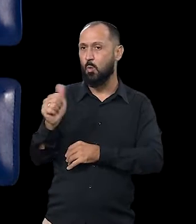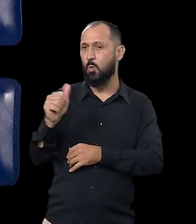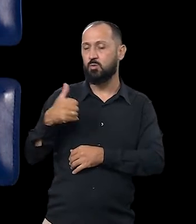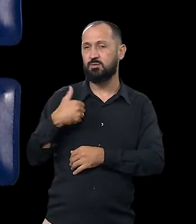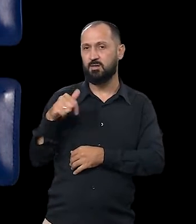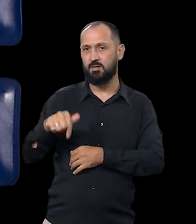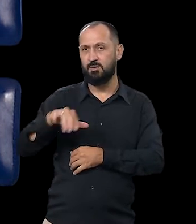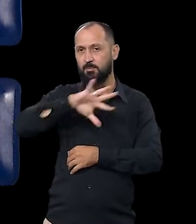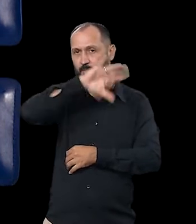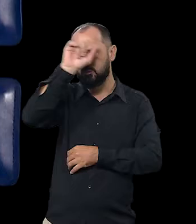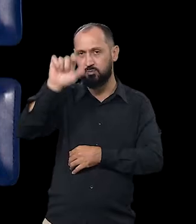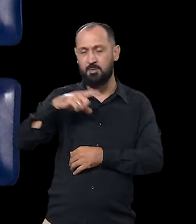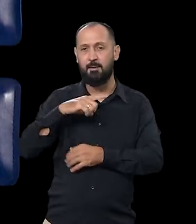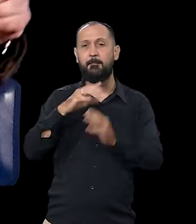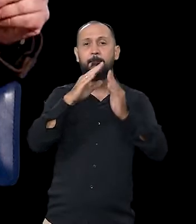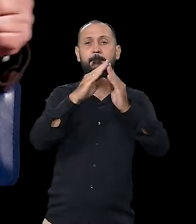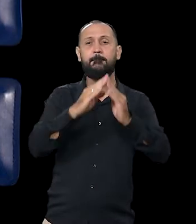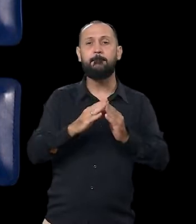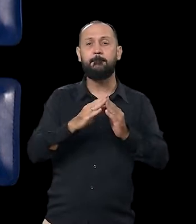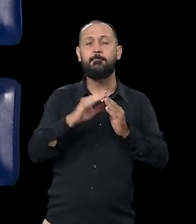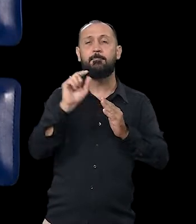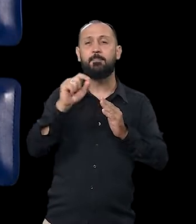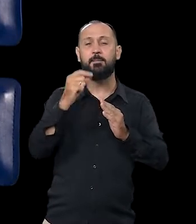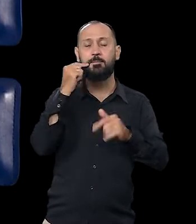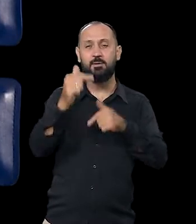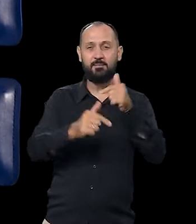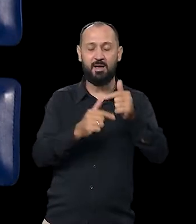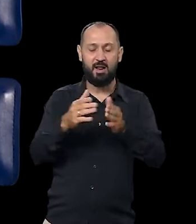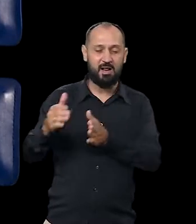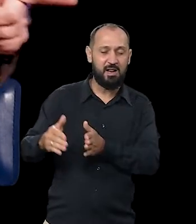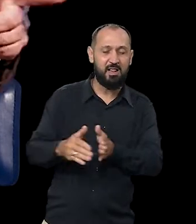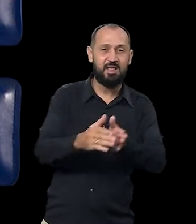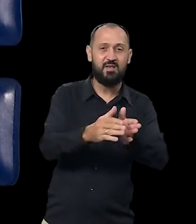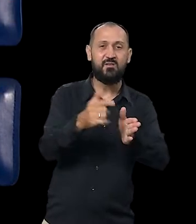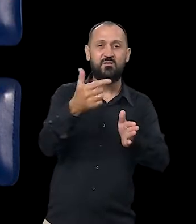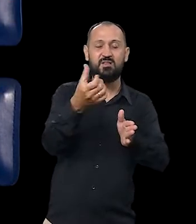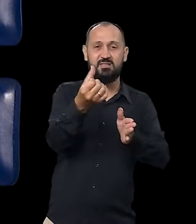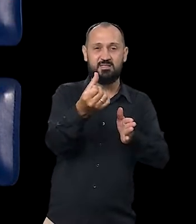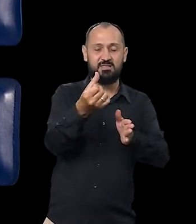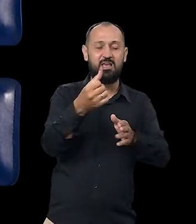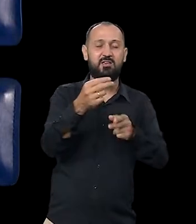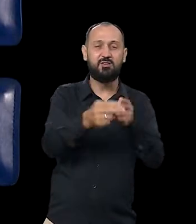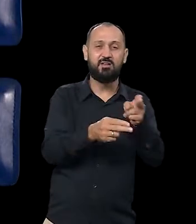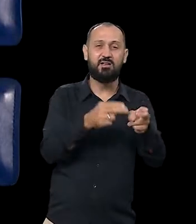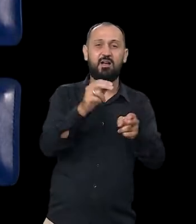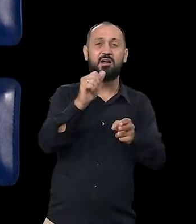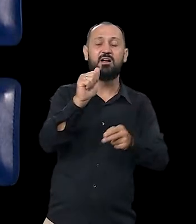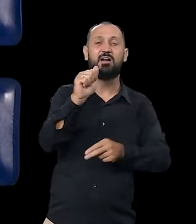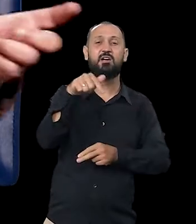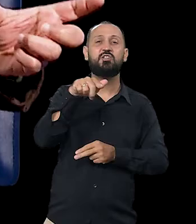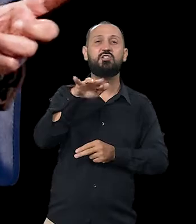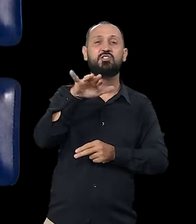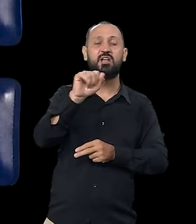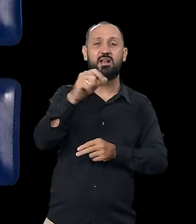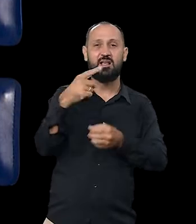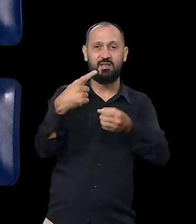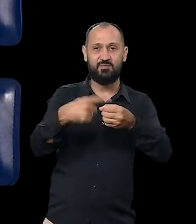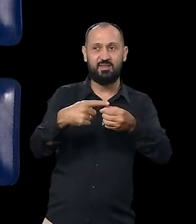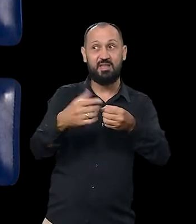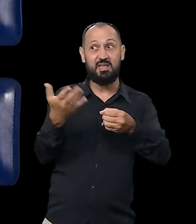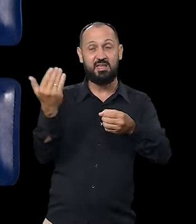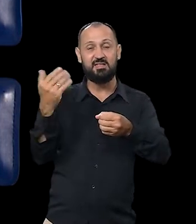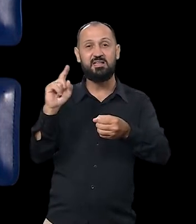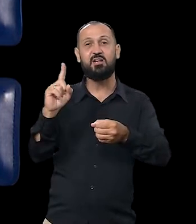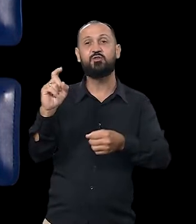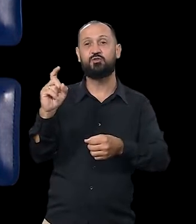de idade, para residir na linha 26, lá no município de Angélica, que ainda era distrito